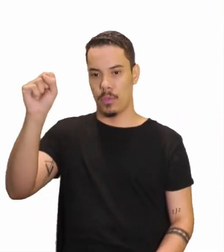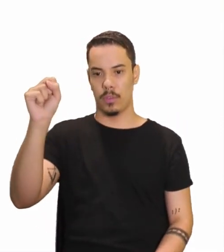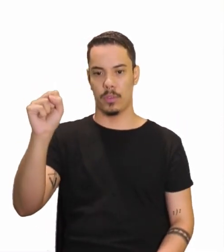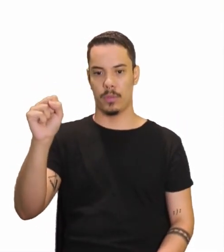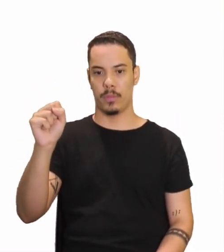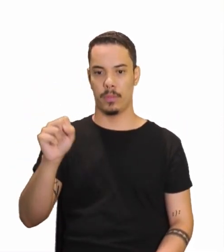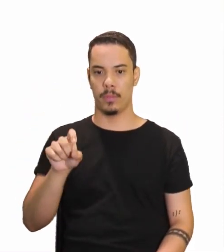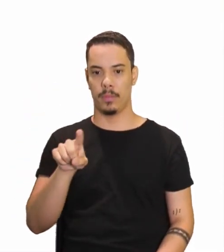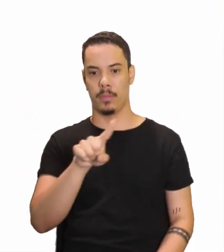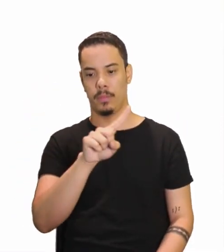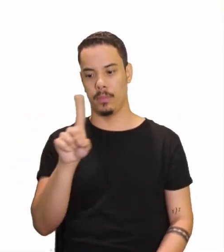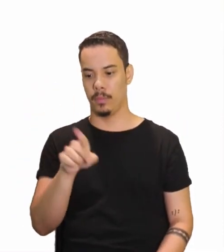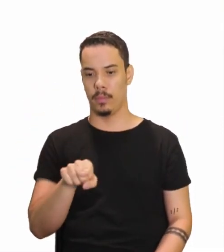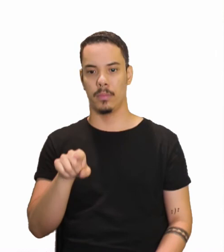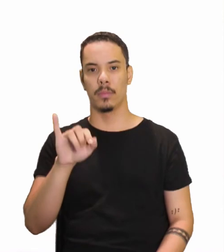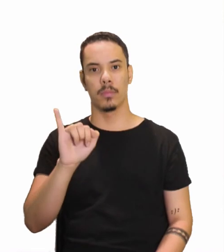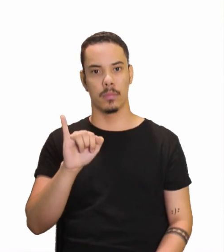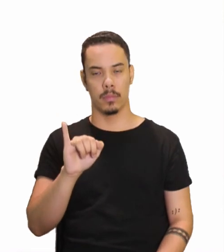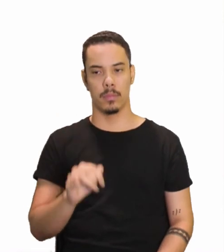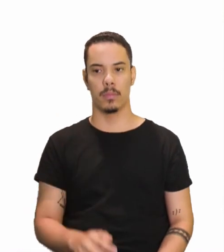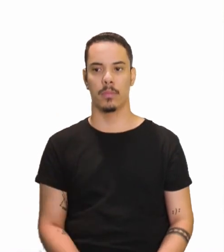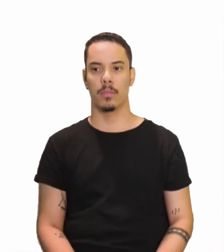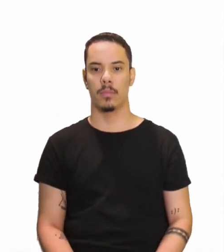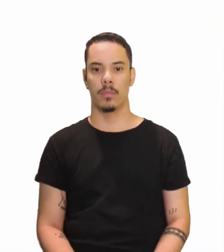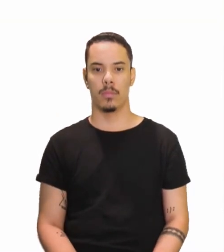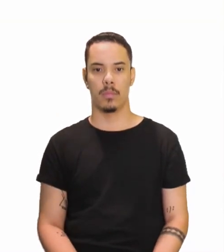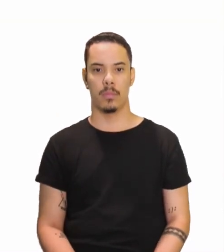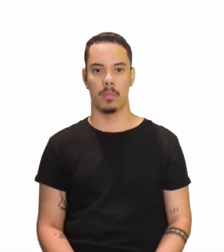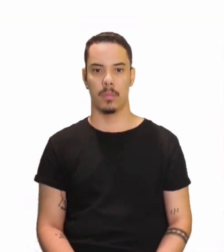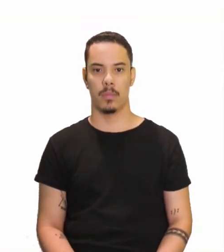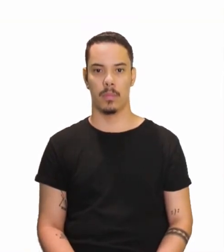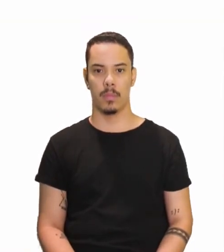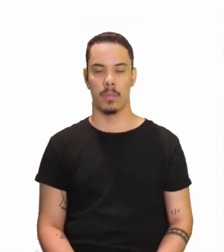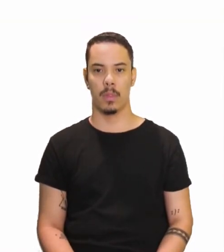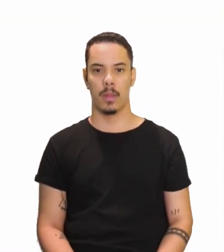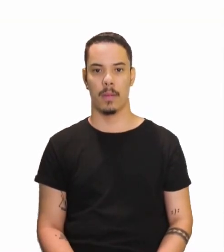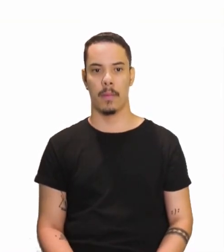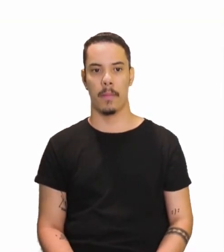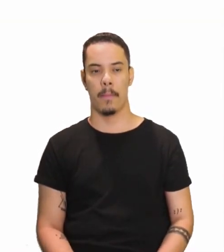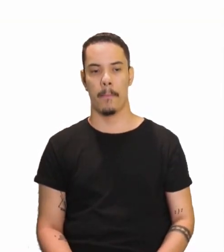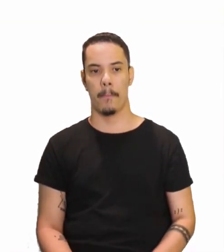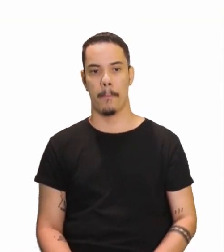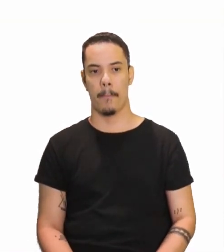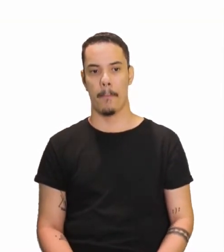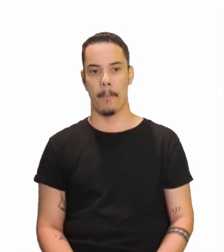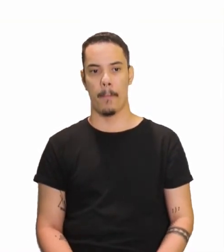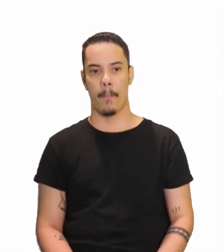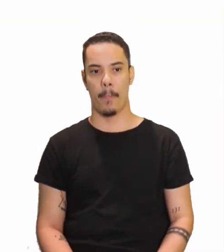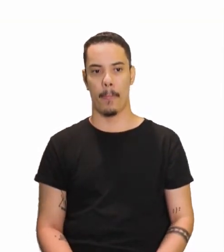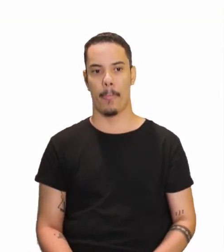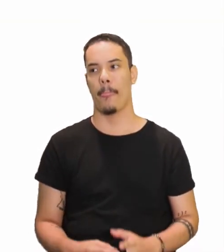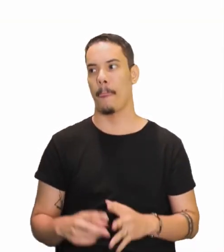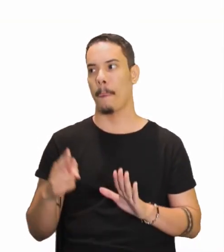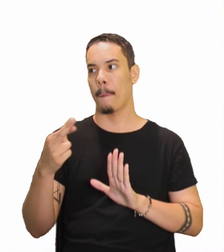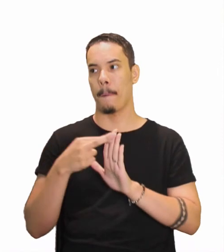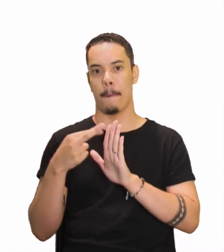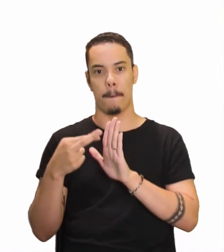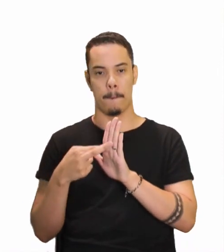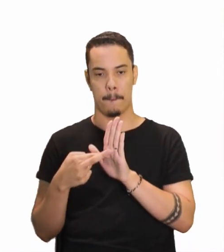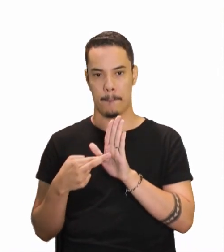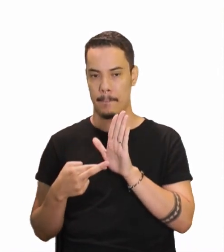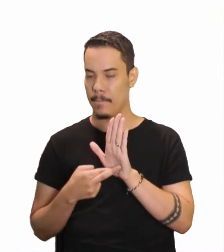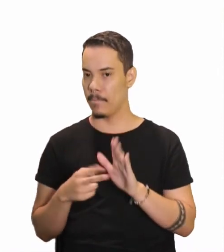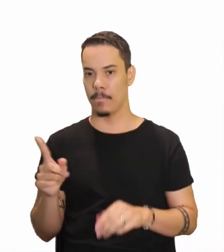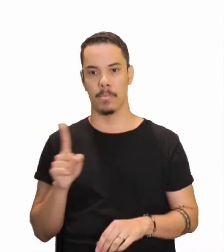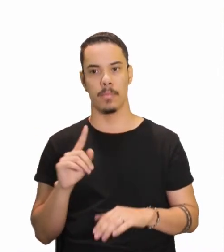o Z, né? Que é a tônica. Beleza. E o restante átona. E as regras aí da divisão de sílaba, não